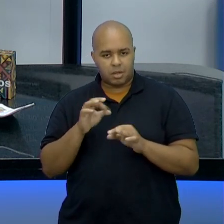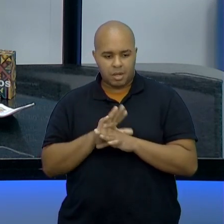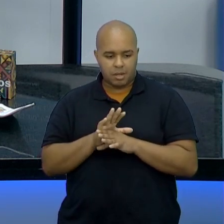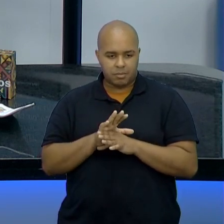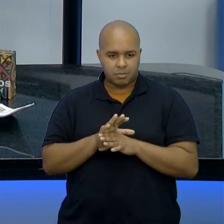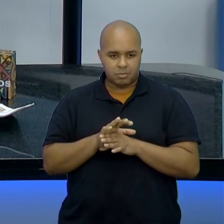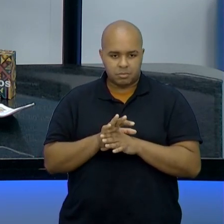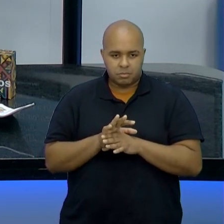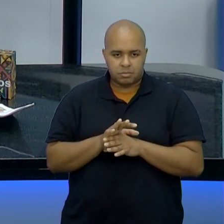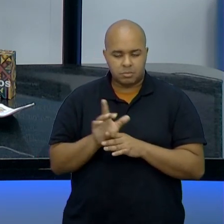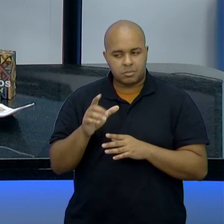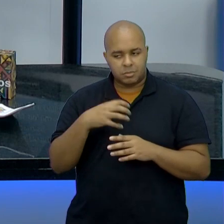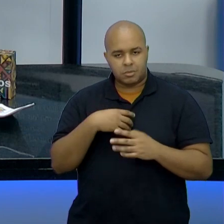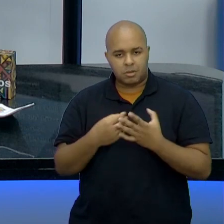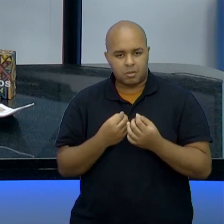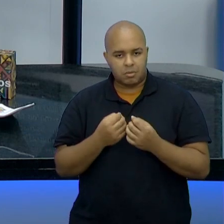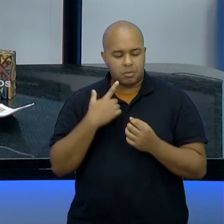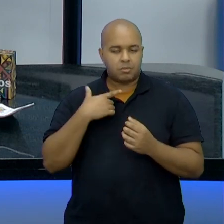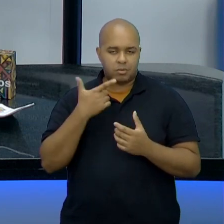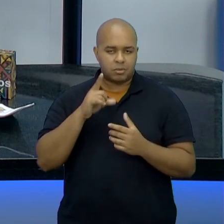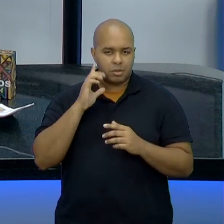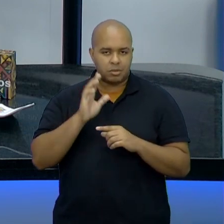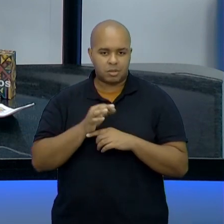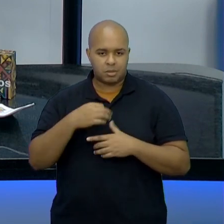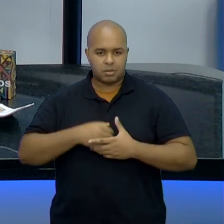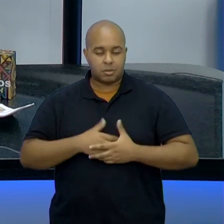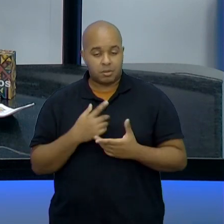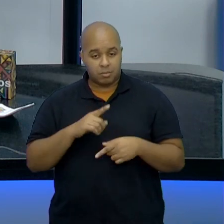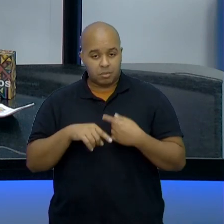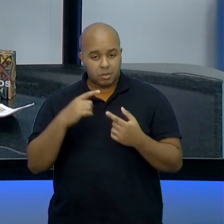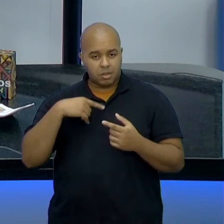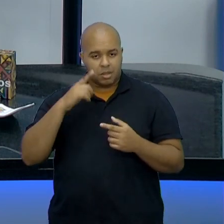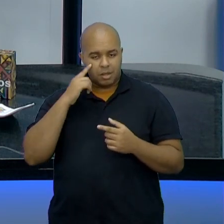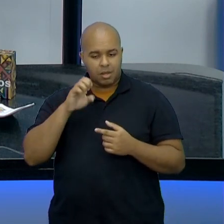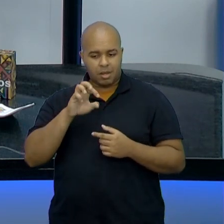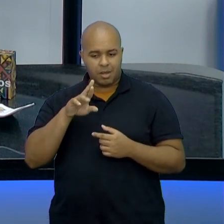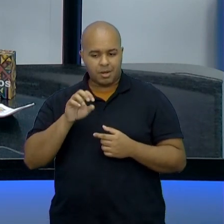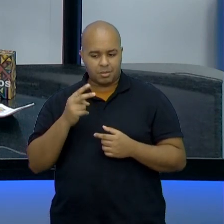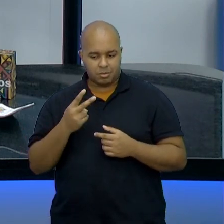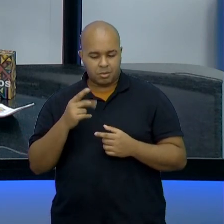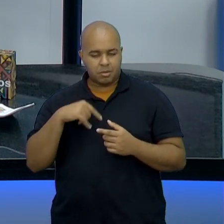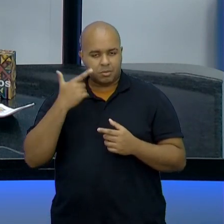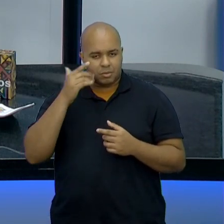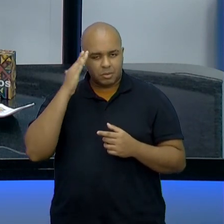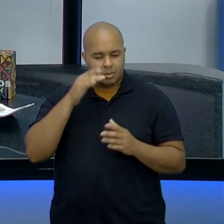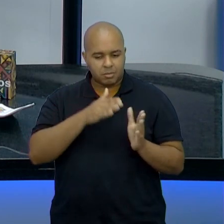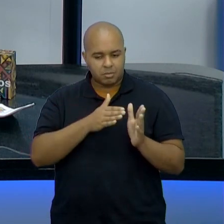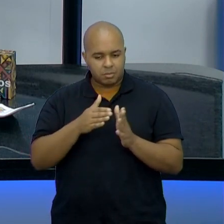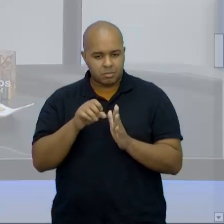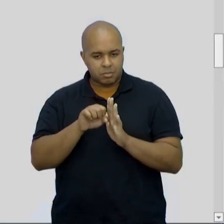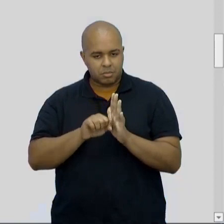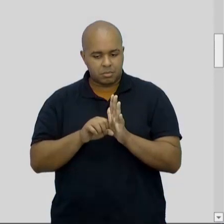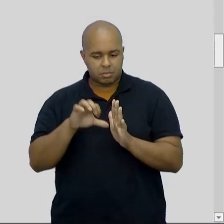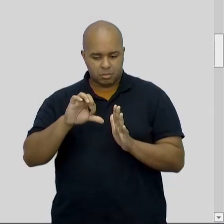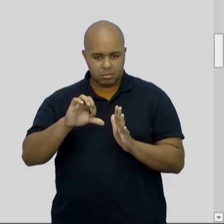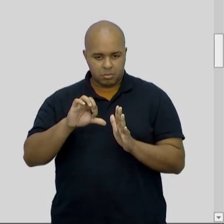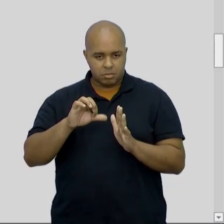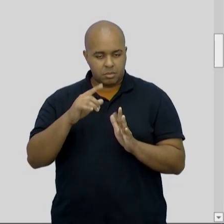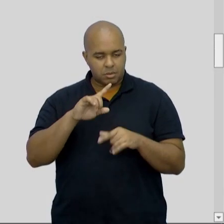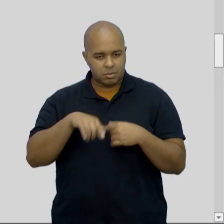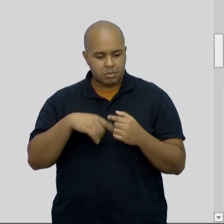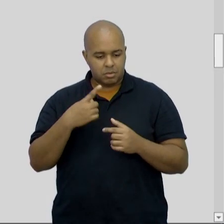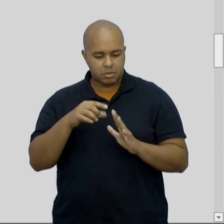acabe de forma efetiva mesmo. Então. Depois a gente tem a Era 2, que compreende o período entre o século 9